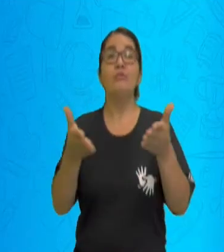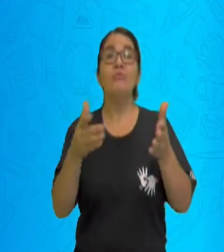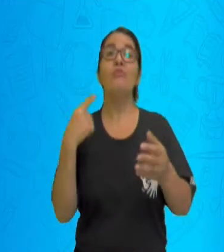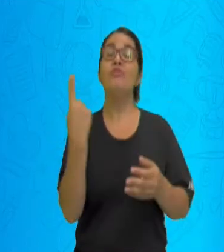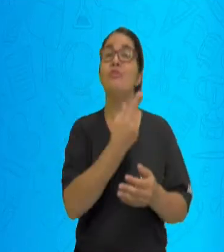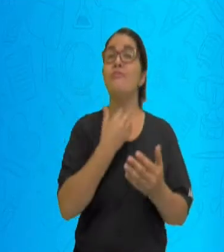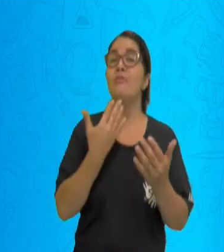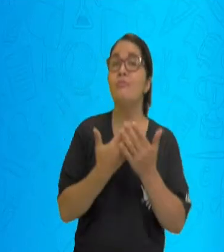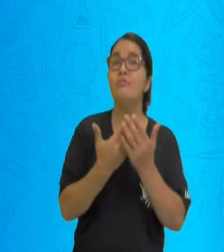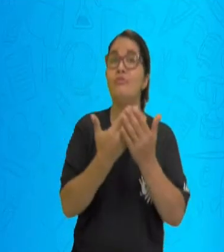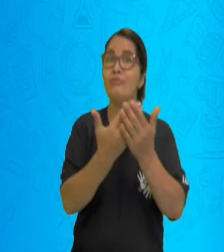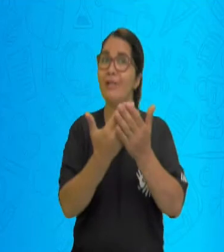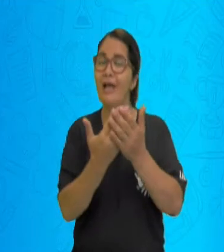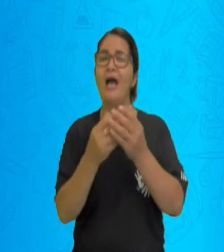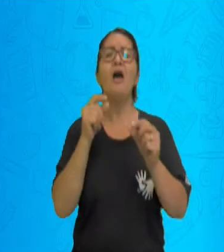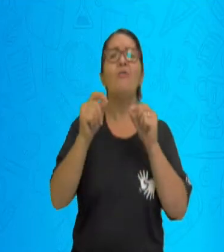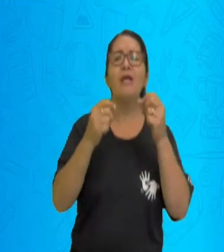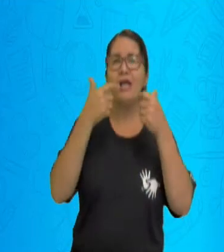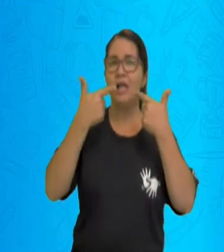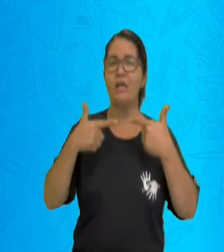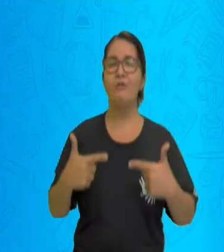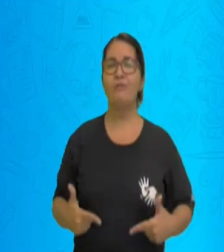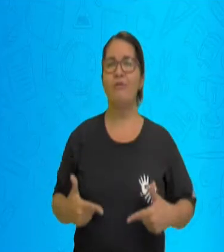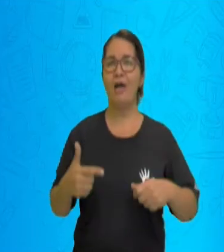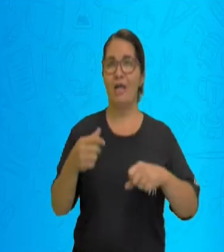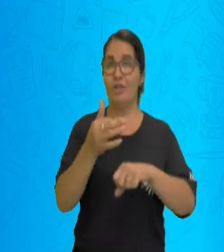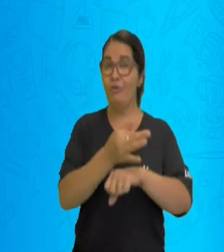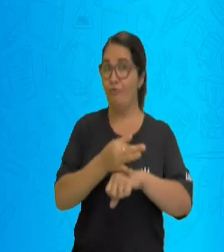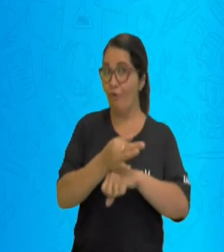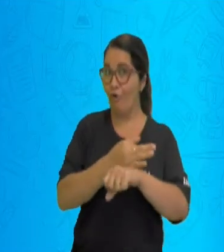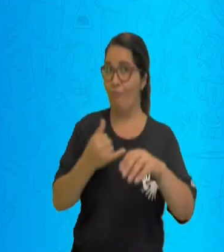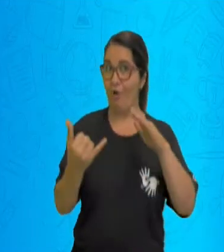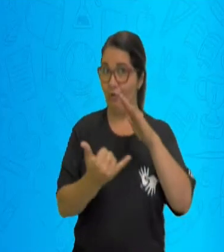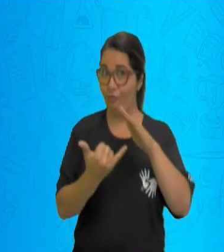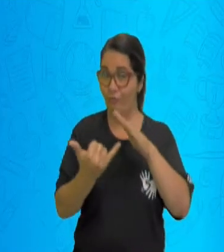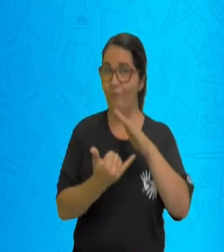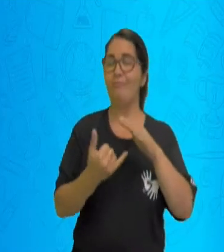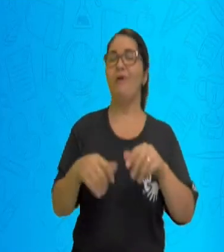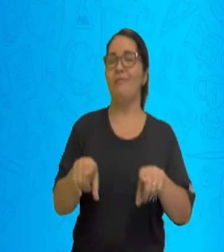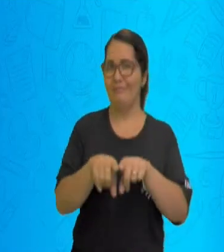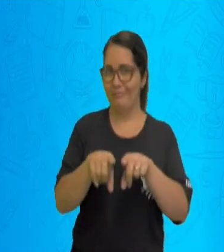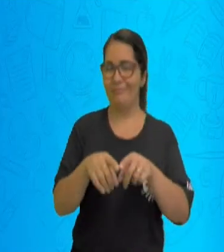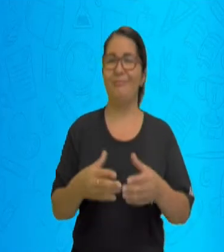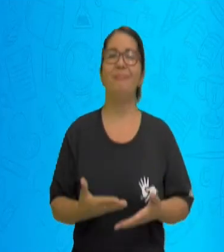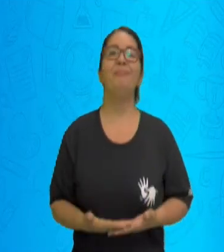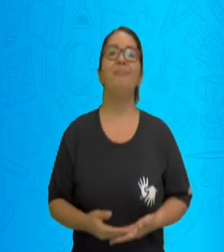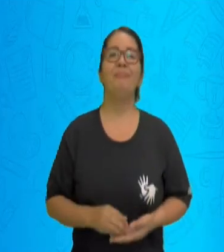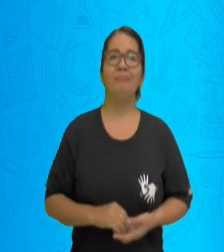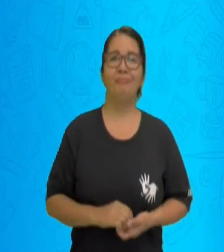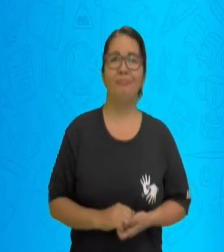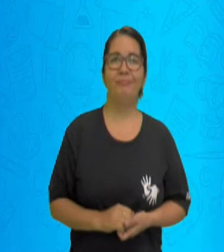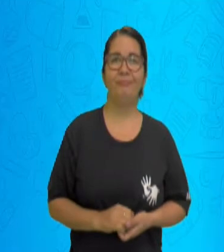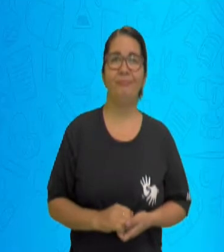o conteúdo linguagem formal e linguagem informal.